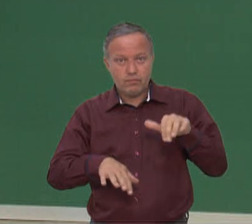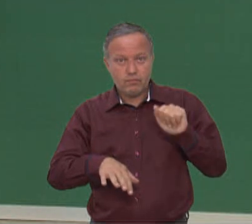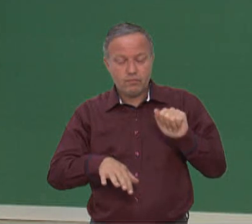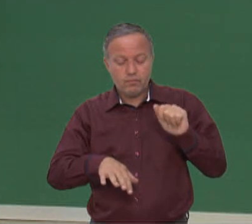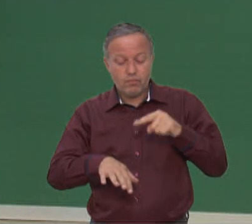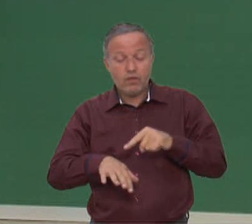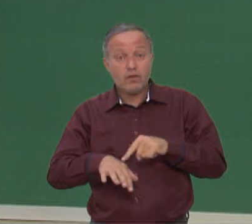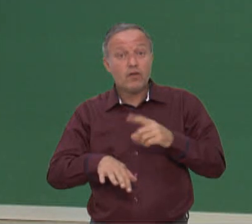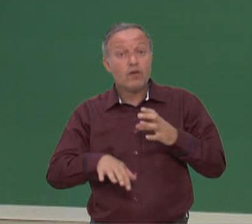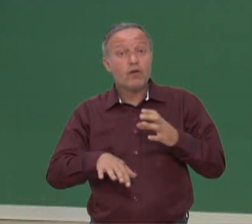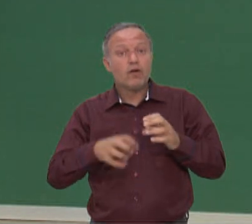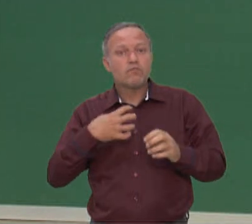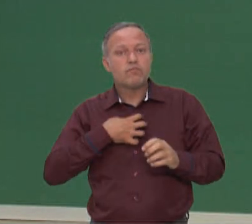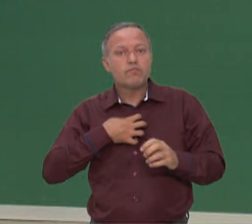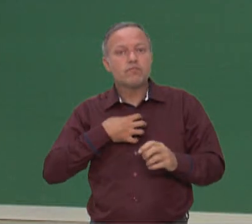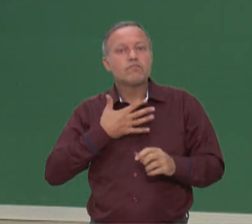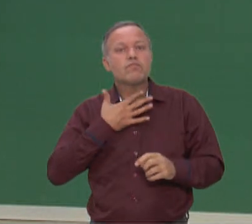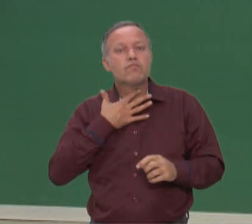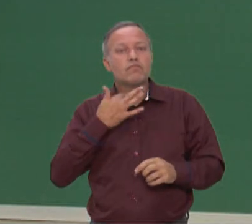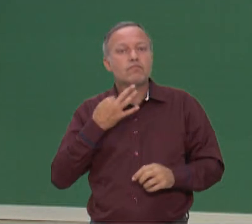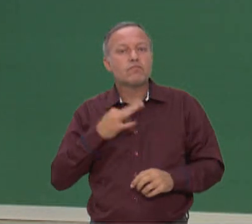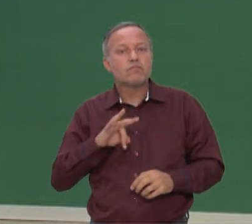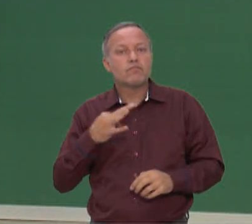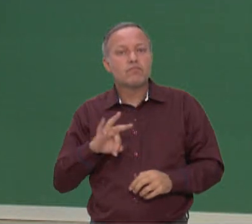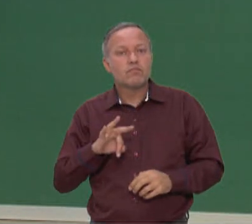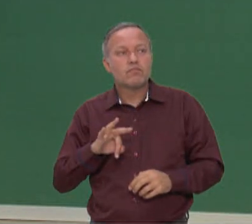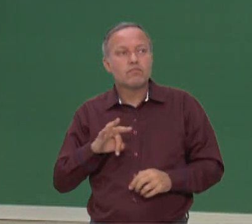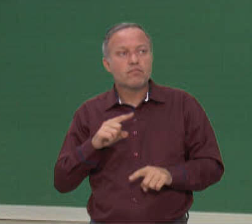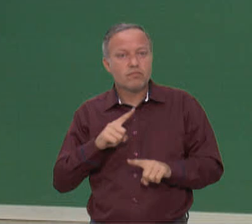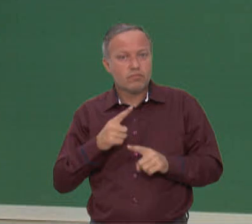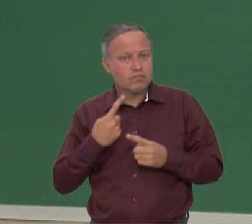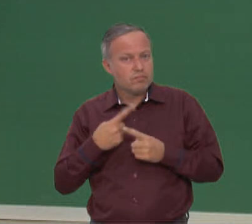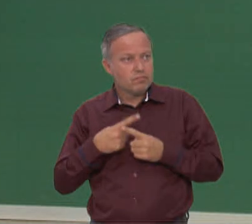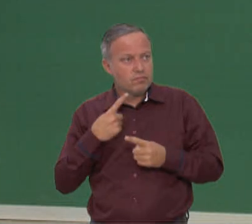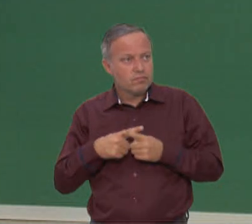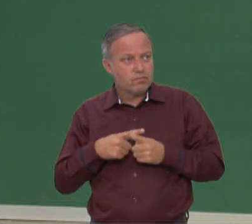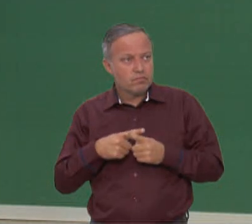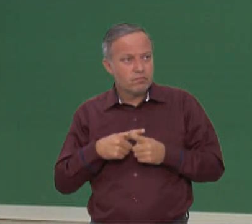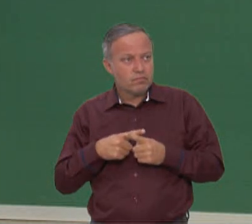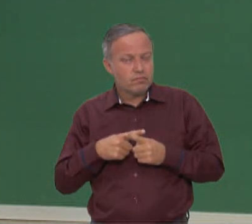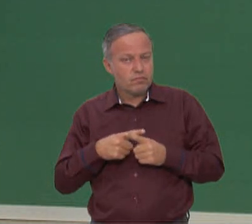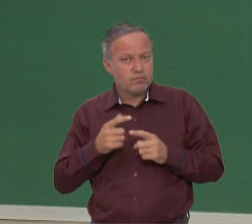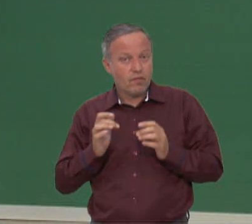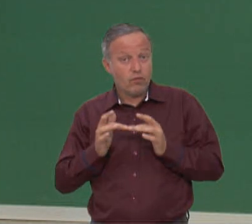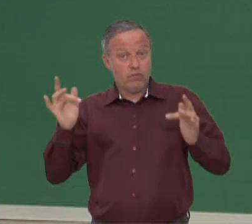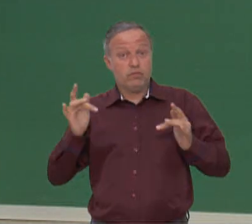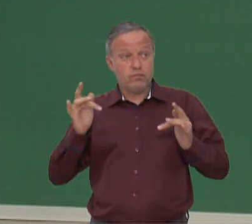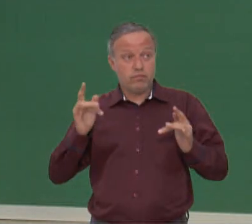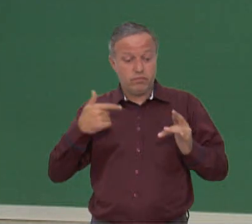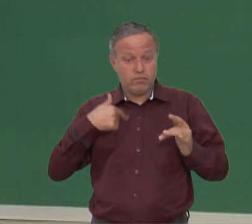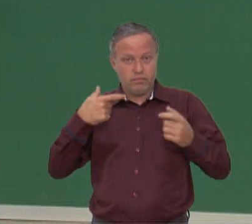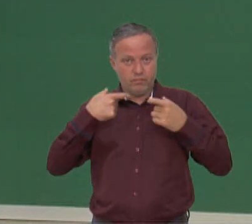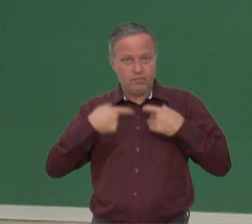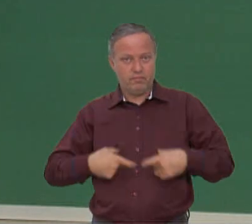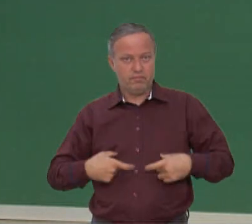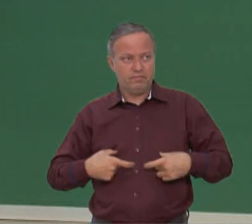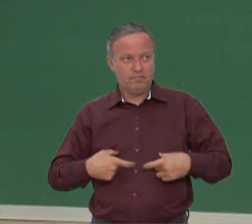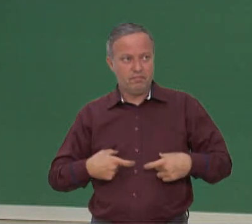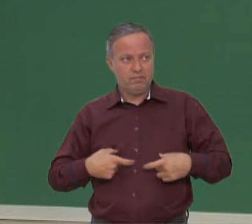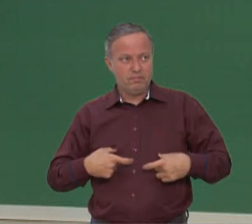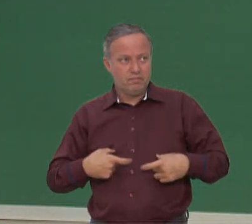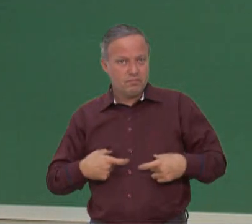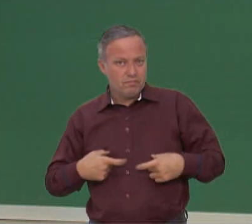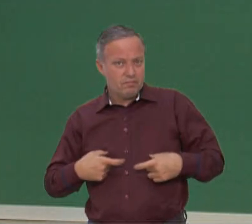garganta. Justamente pelo fato de que você está tendo uma coisa que chamamos de choque térmico. E